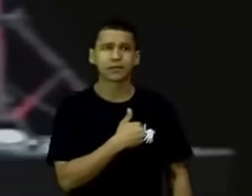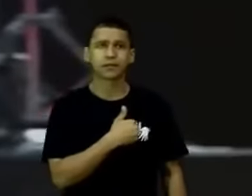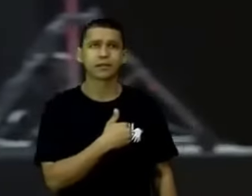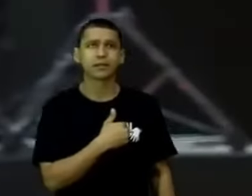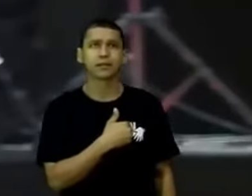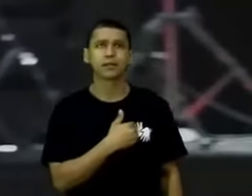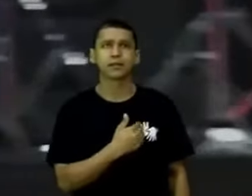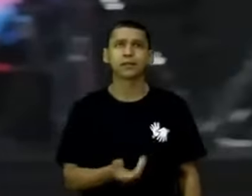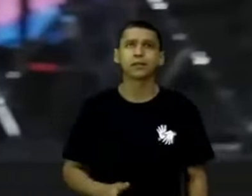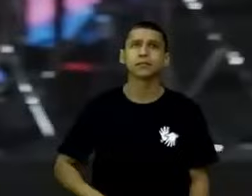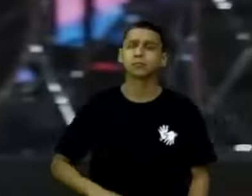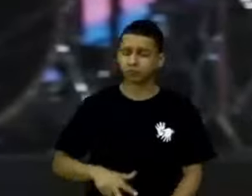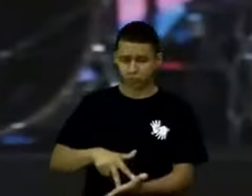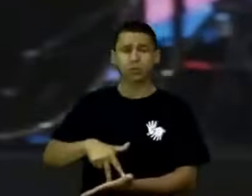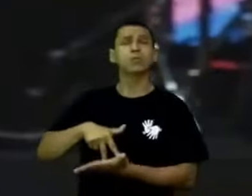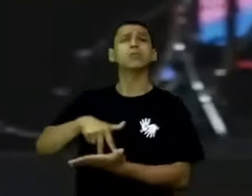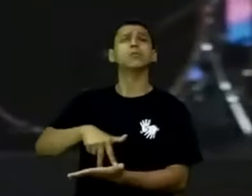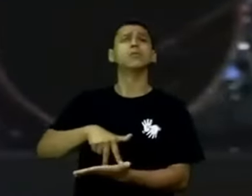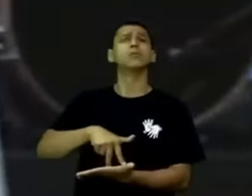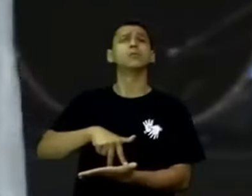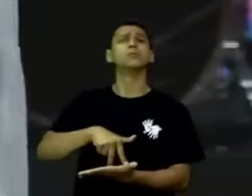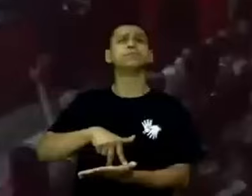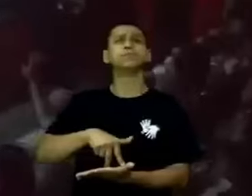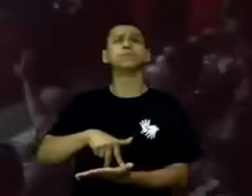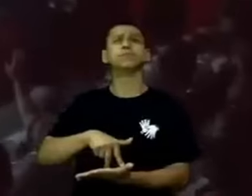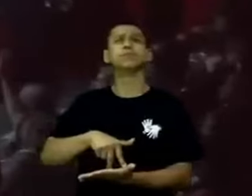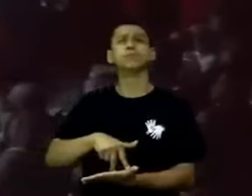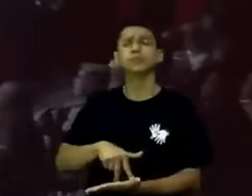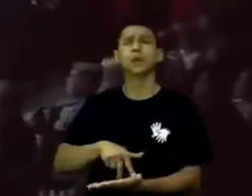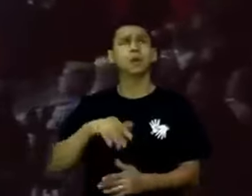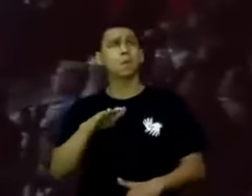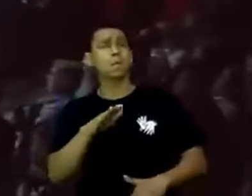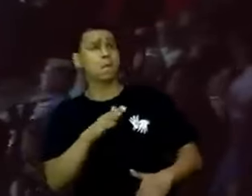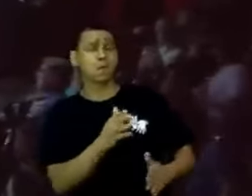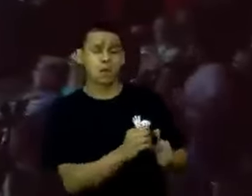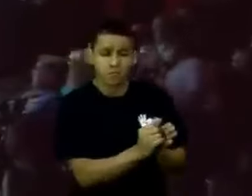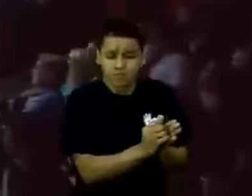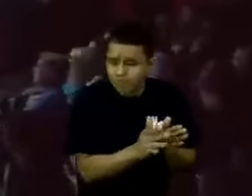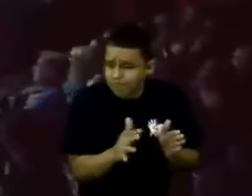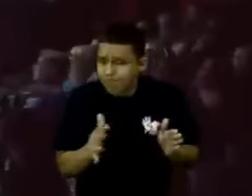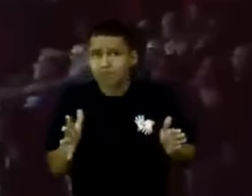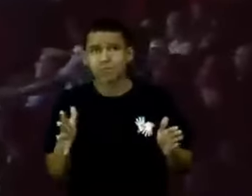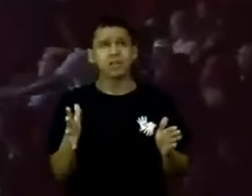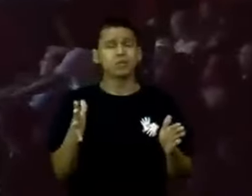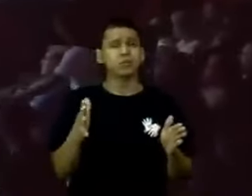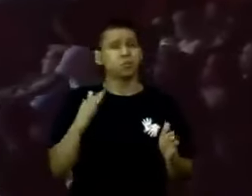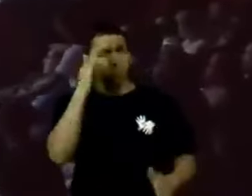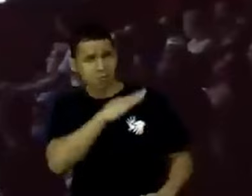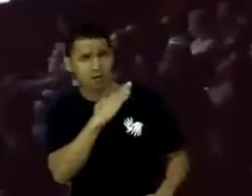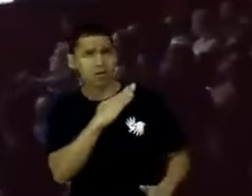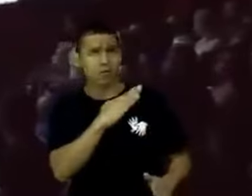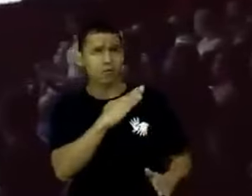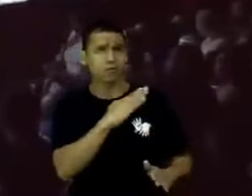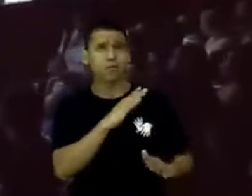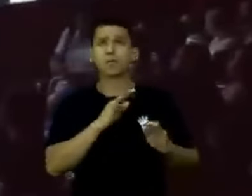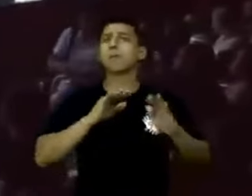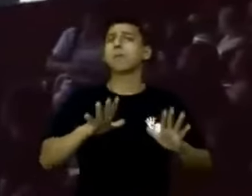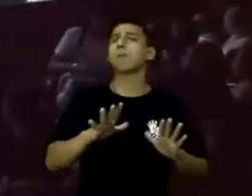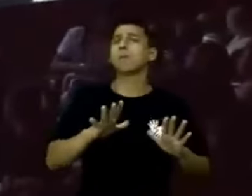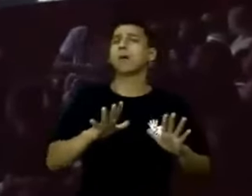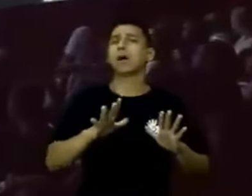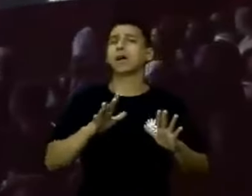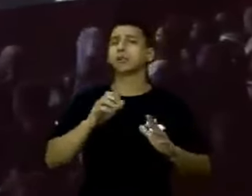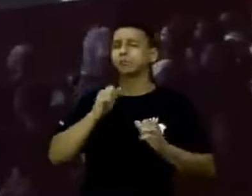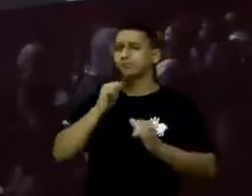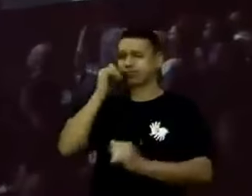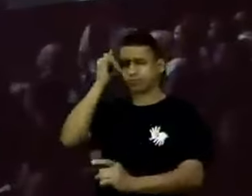Porque alguém posicionado no seu lugar pode estar vivendo um período desfavorável. Mas o que sai da tua boca